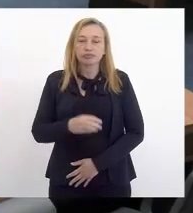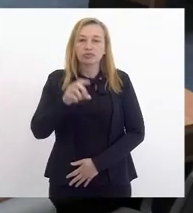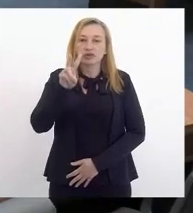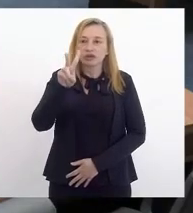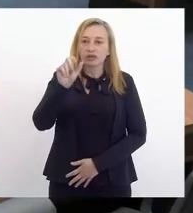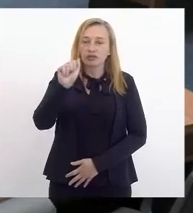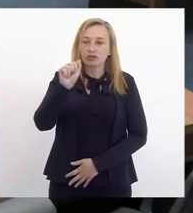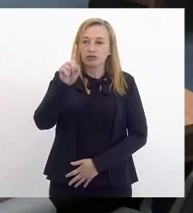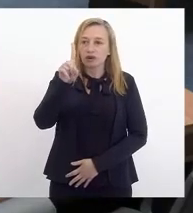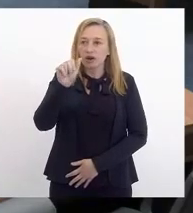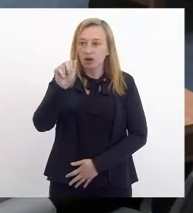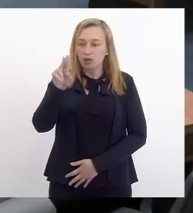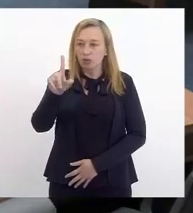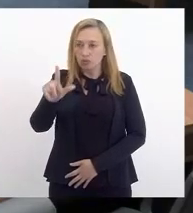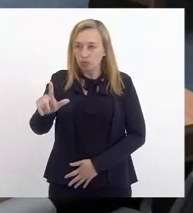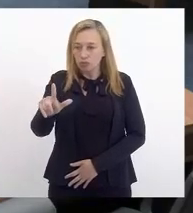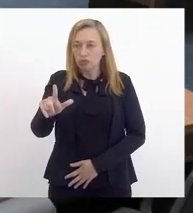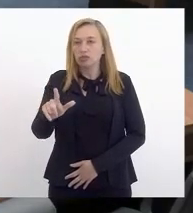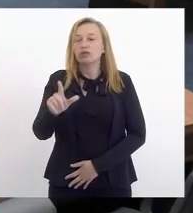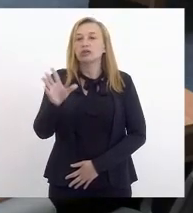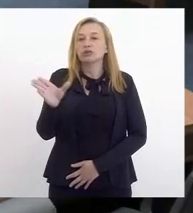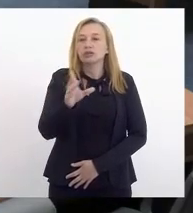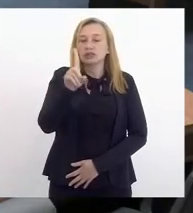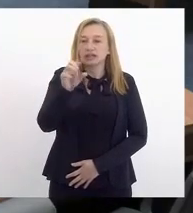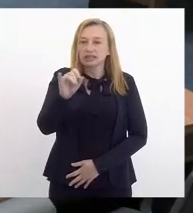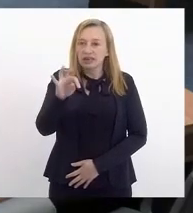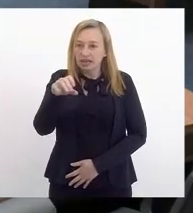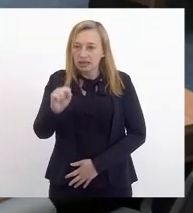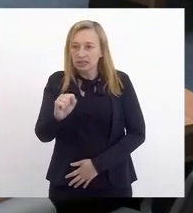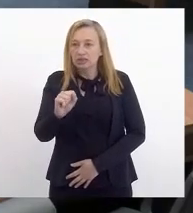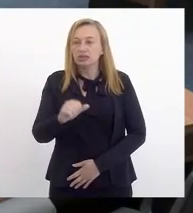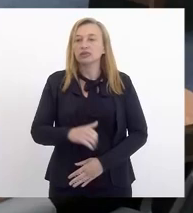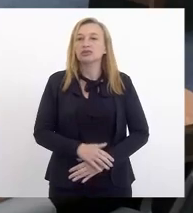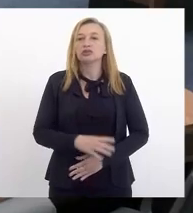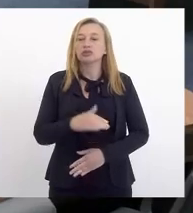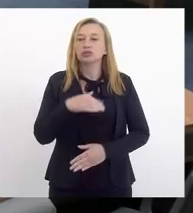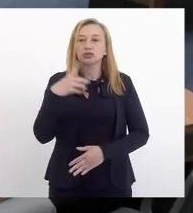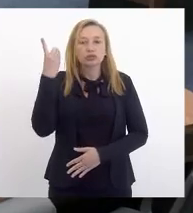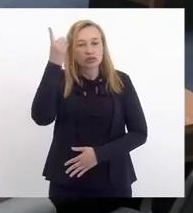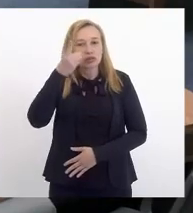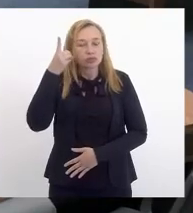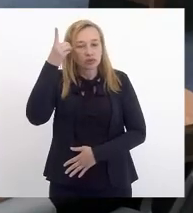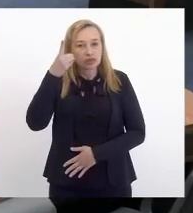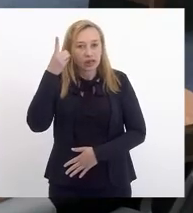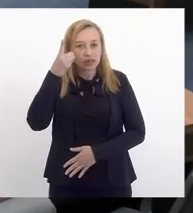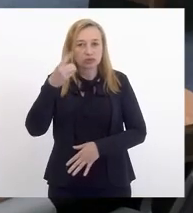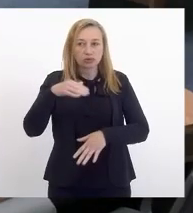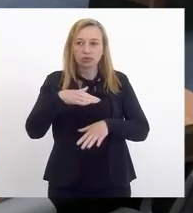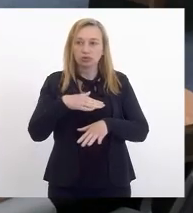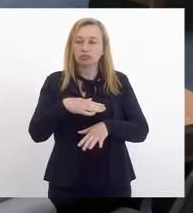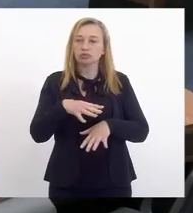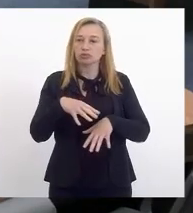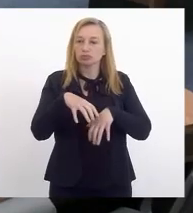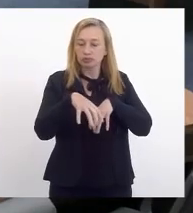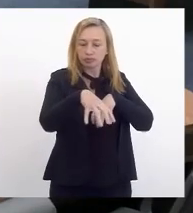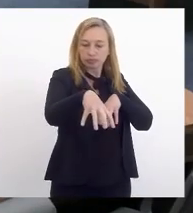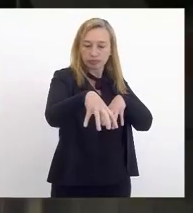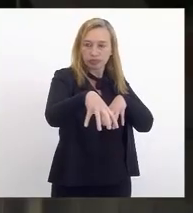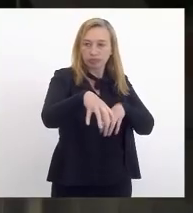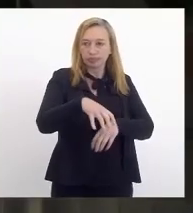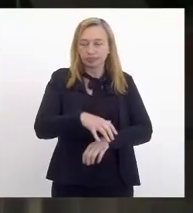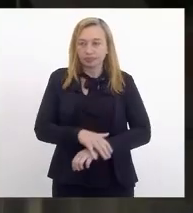Valdaceasa, senhoras e senhores deputados que nos assistem de